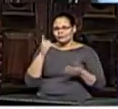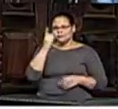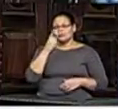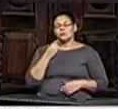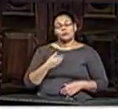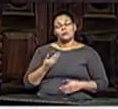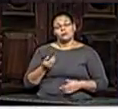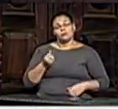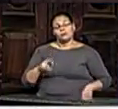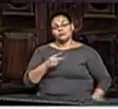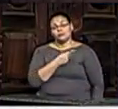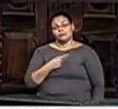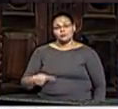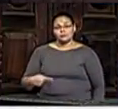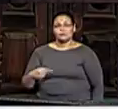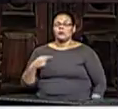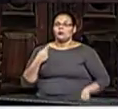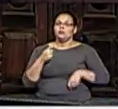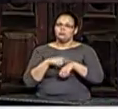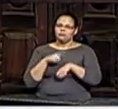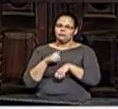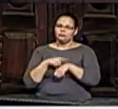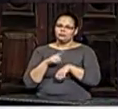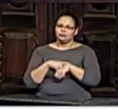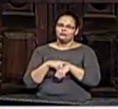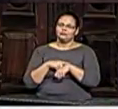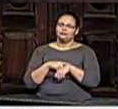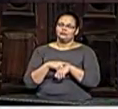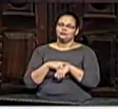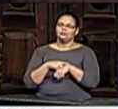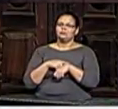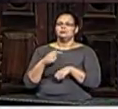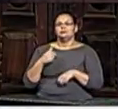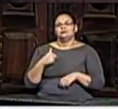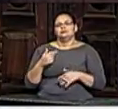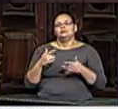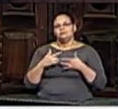Senhor presidente, é um momento sempre delicado